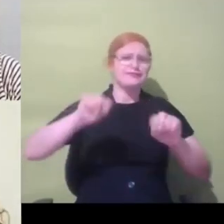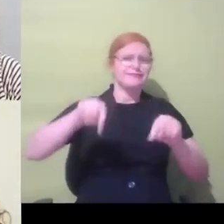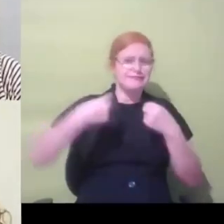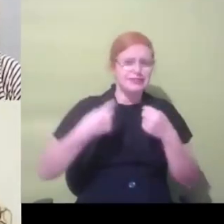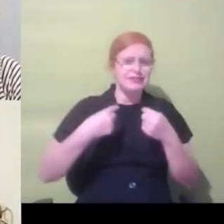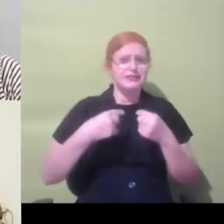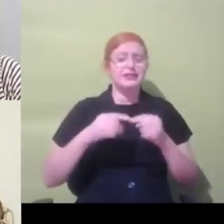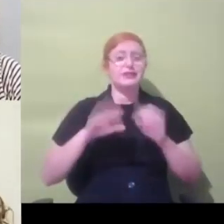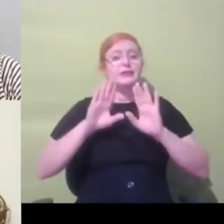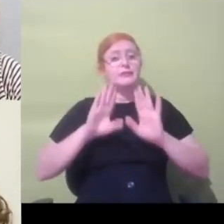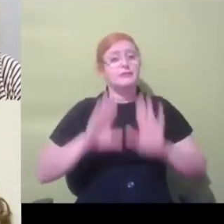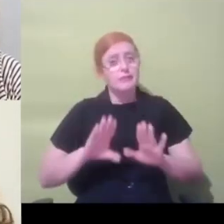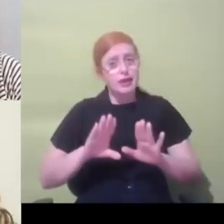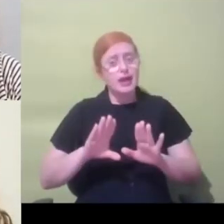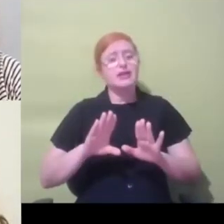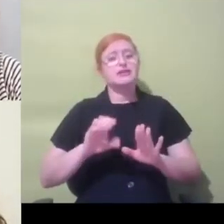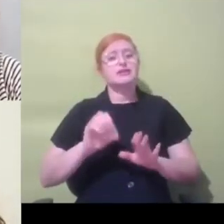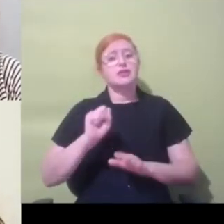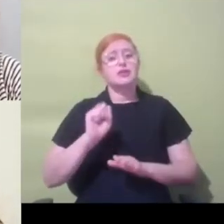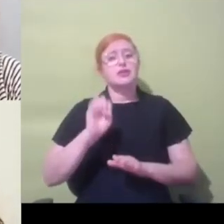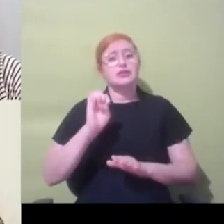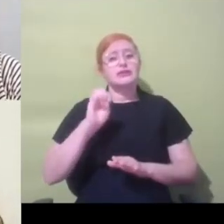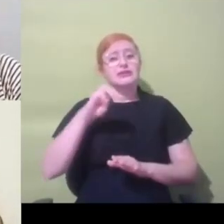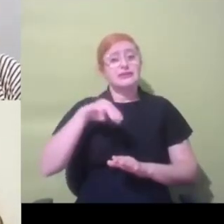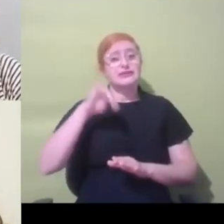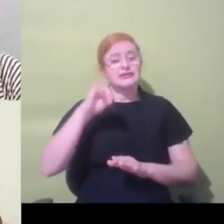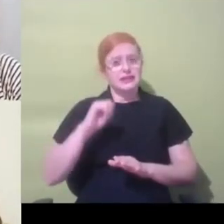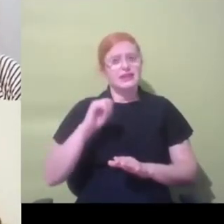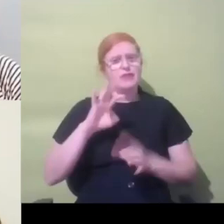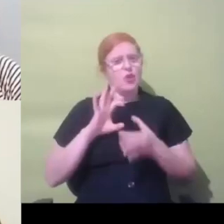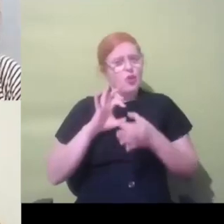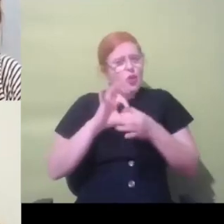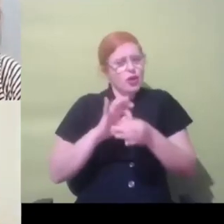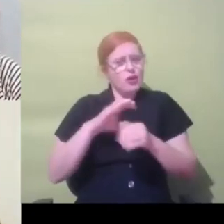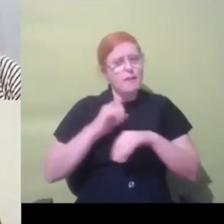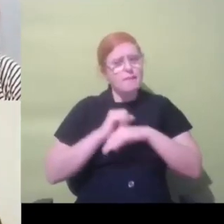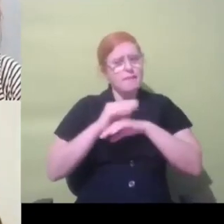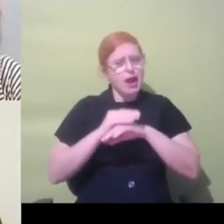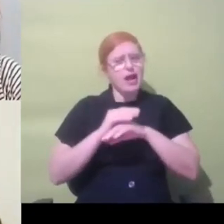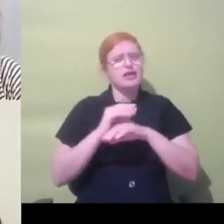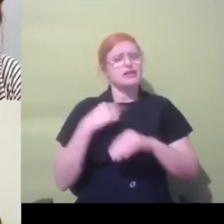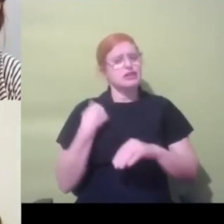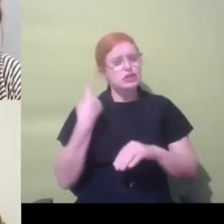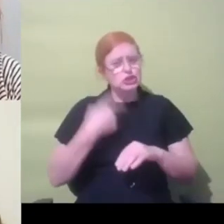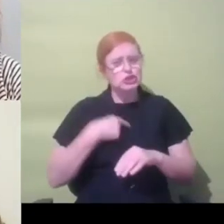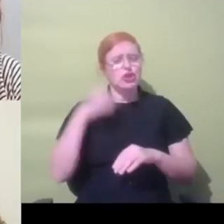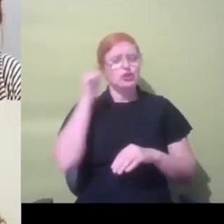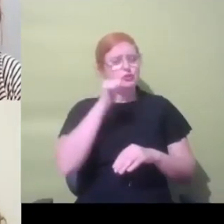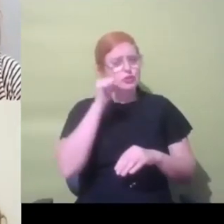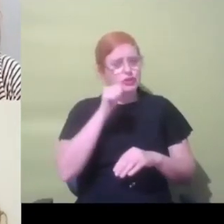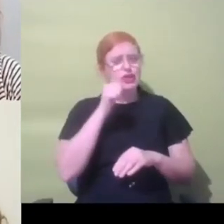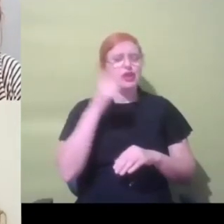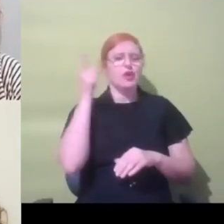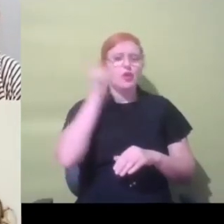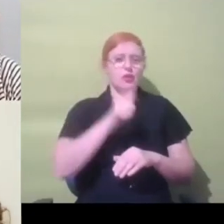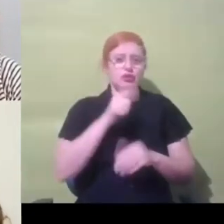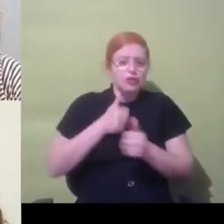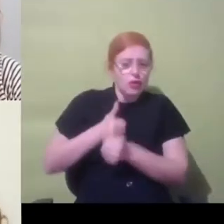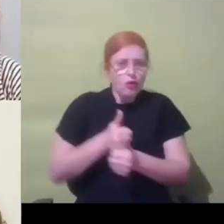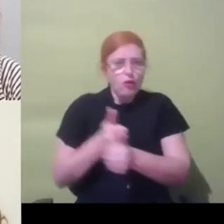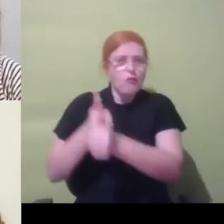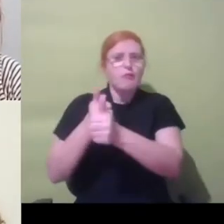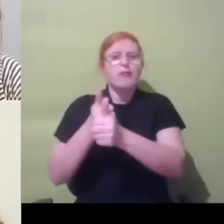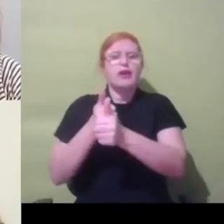formato semipresencial, eu acho que ele conectou mais a gente e as companheiras, sabe? Acho que com ele a gente conseguiu acompanhar mais de perto quais eram